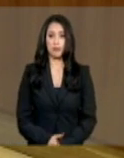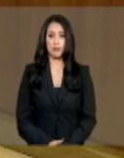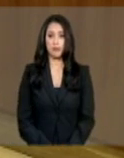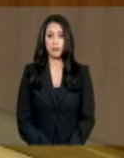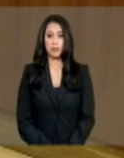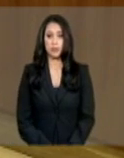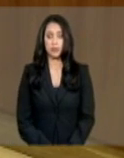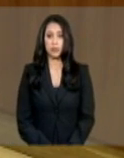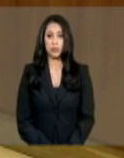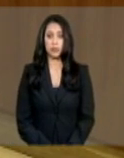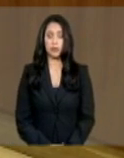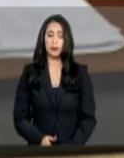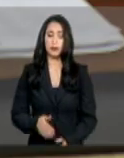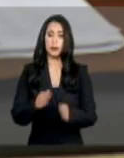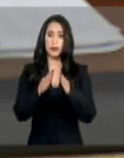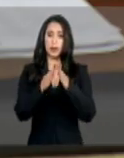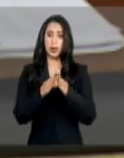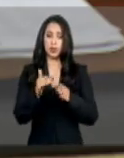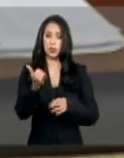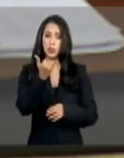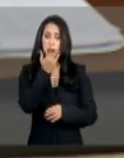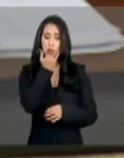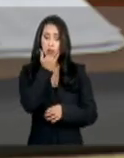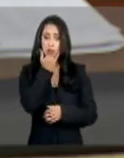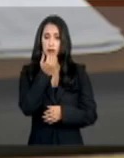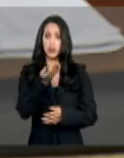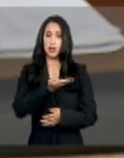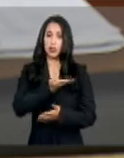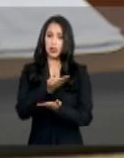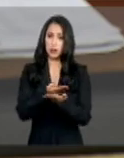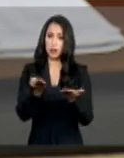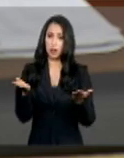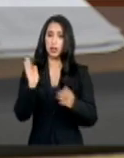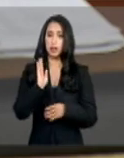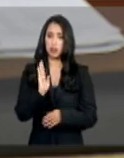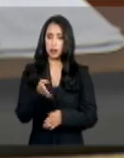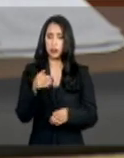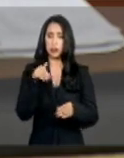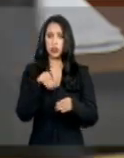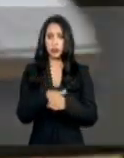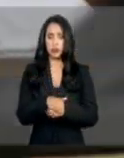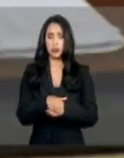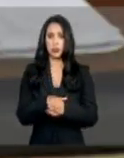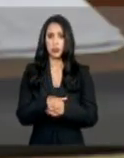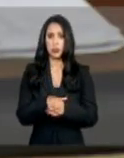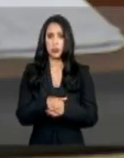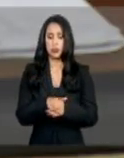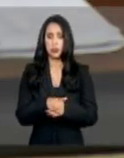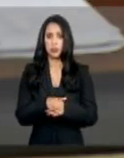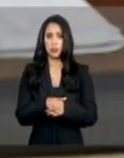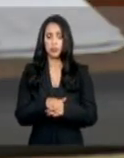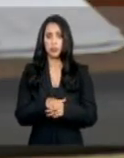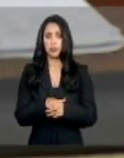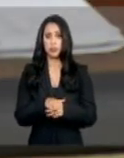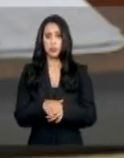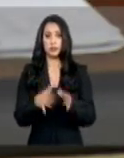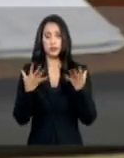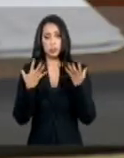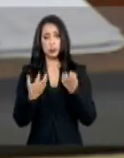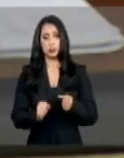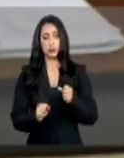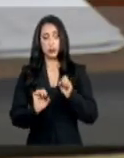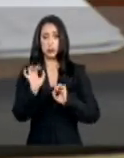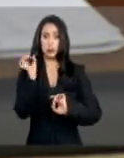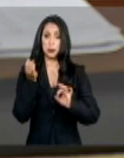peço vênia aos colegas que já votaram admitindo extraordinário